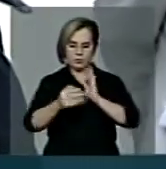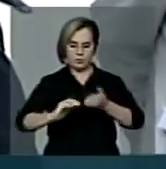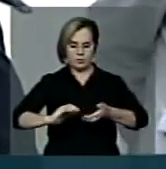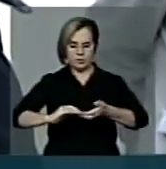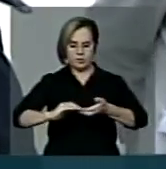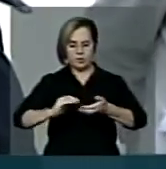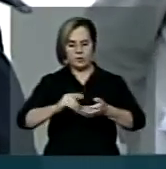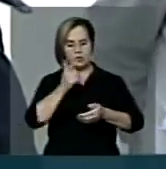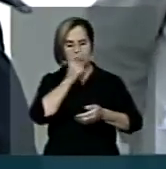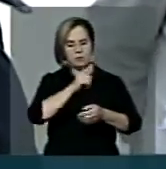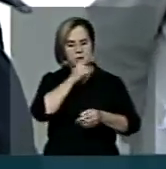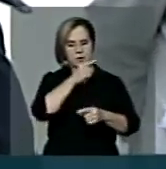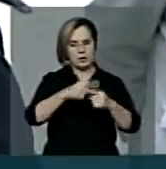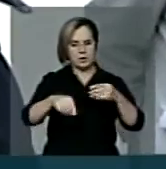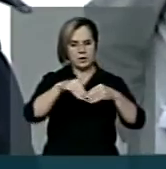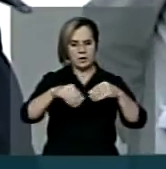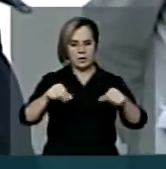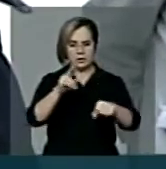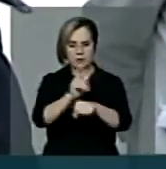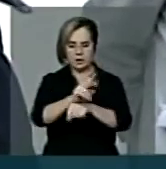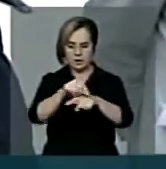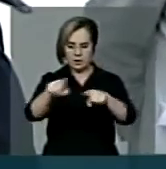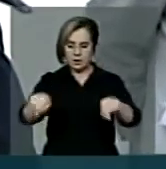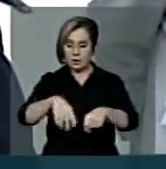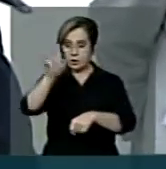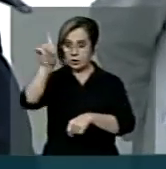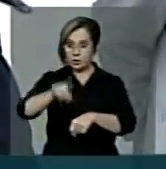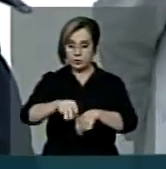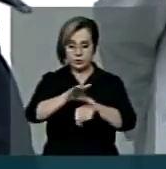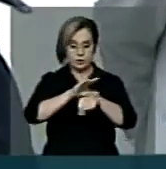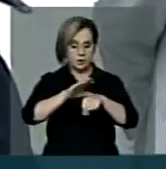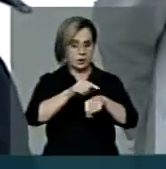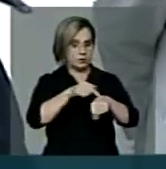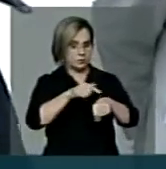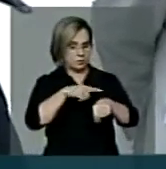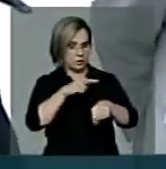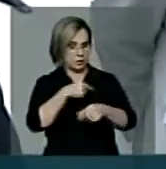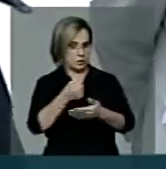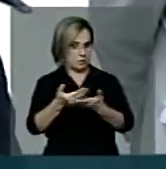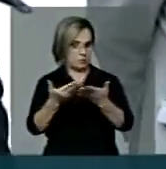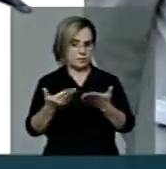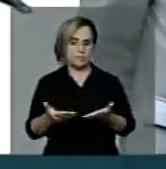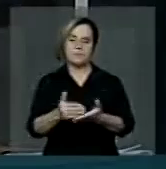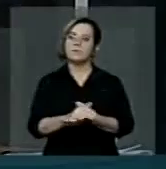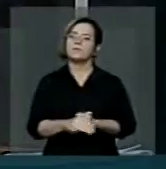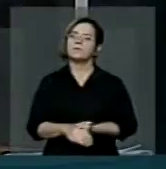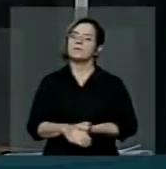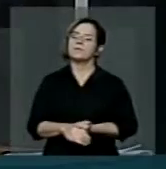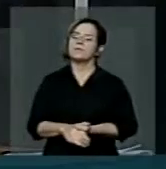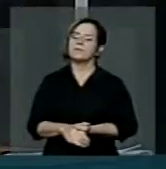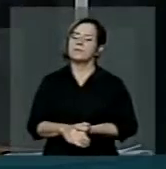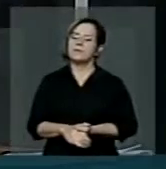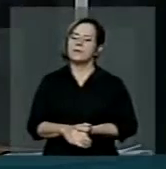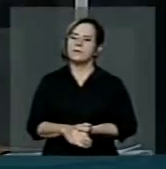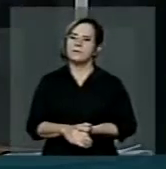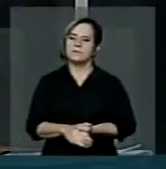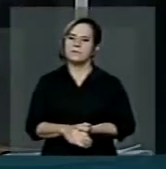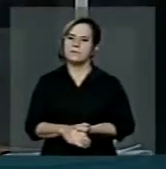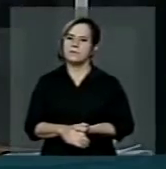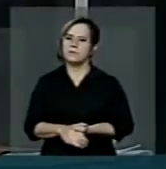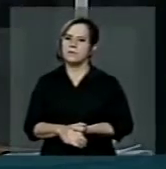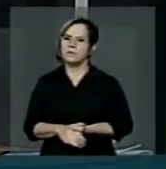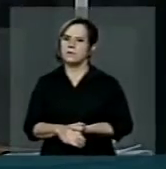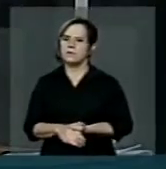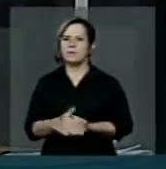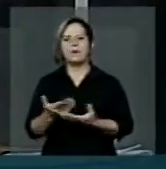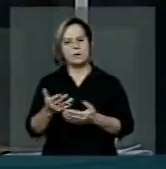terras sejam demarcadas e que o direito previsto na Constituição seja efetivado. Parabéns. Obrigada, deputada Amaury Teixeira. Ao